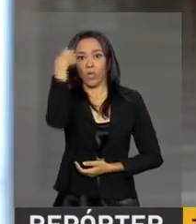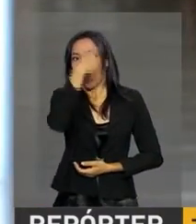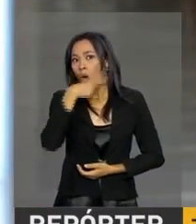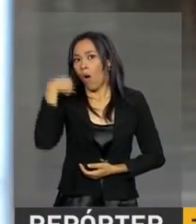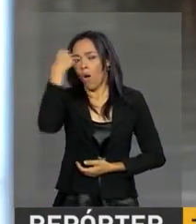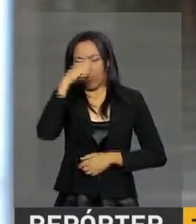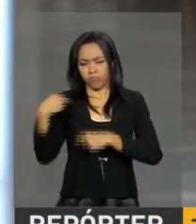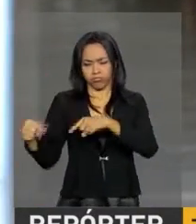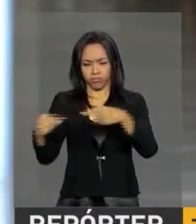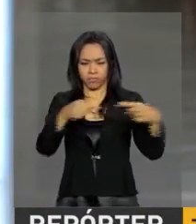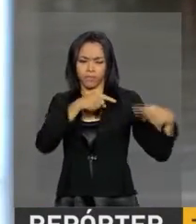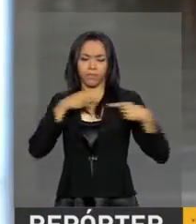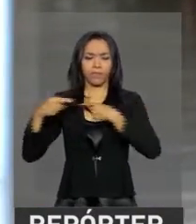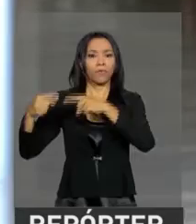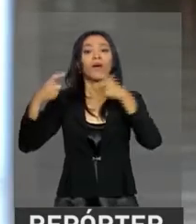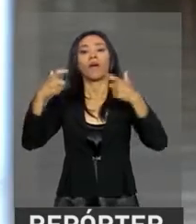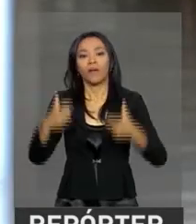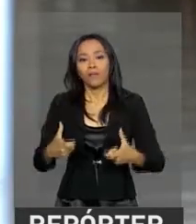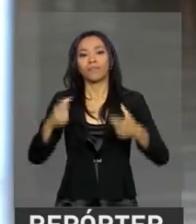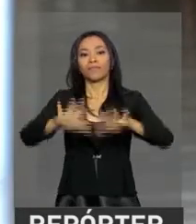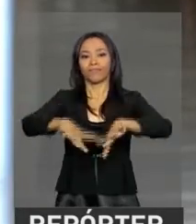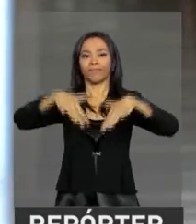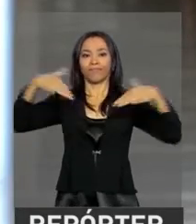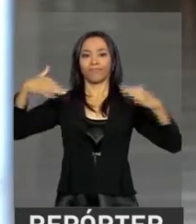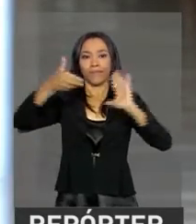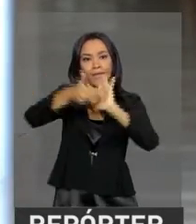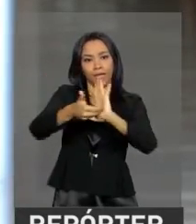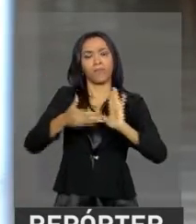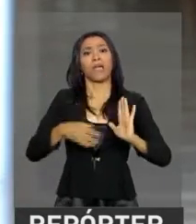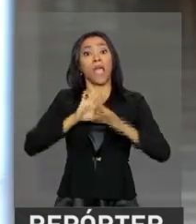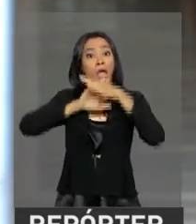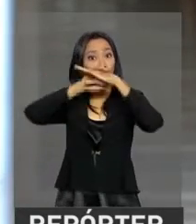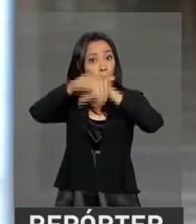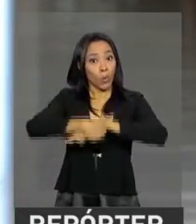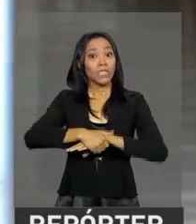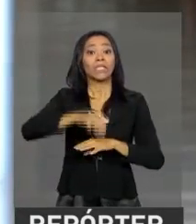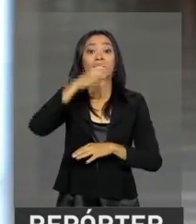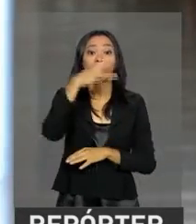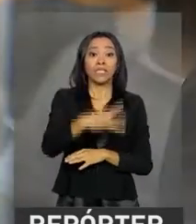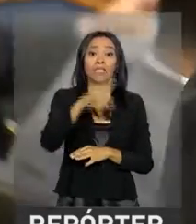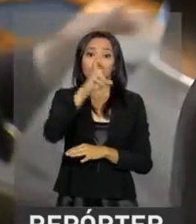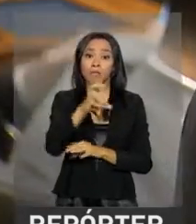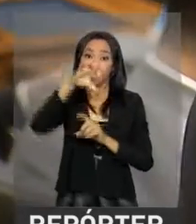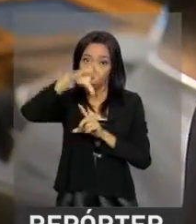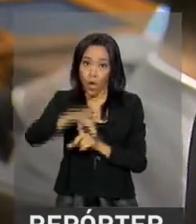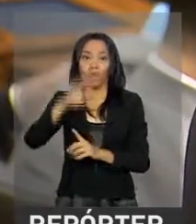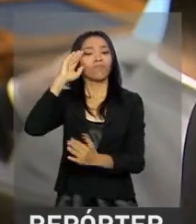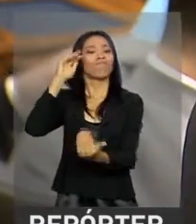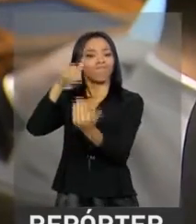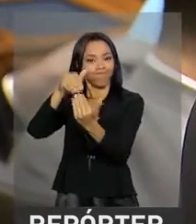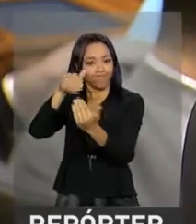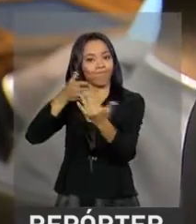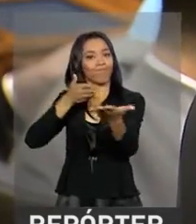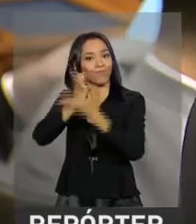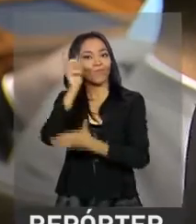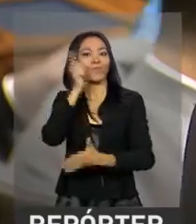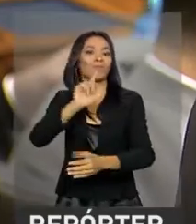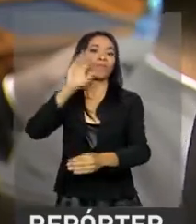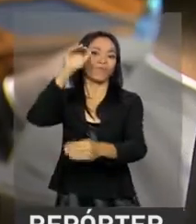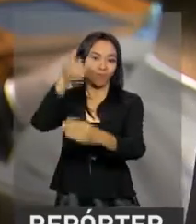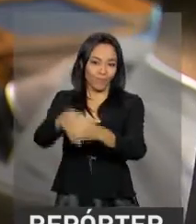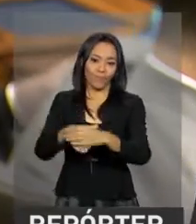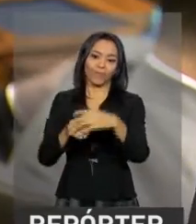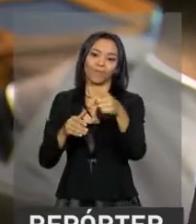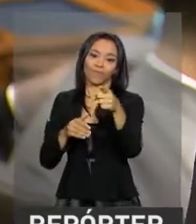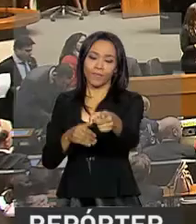discussões no plenário da câmara e à noite os deputados aprovaram por 359 votos favoráveis à proposta de emenda à constituição